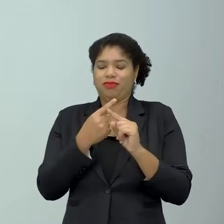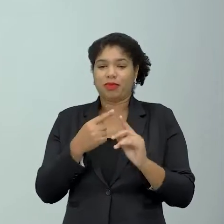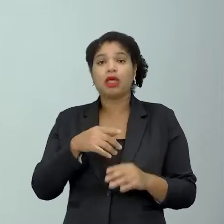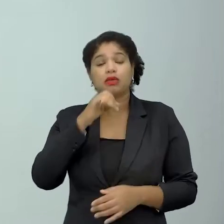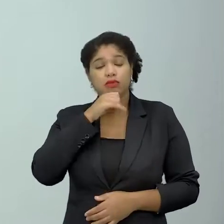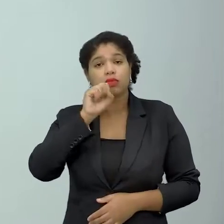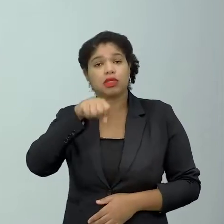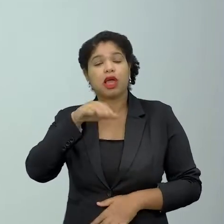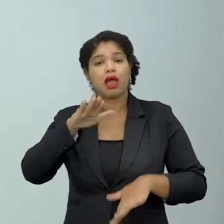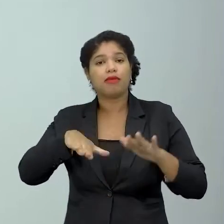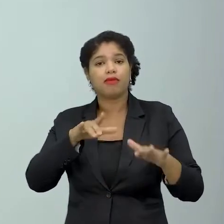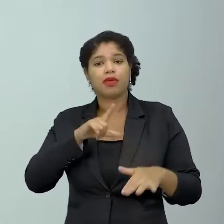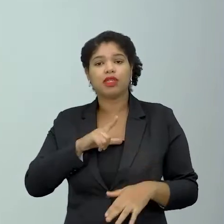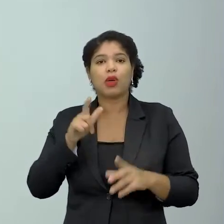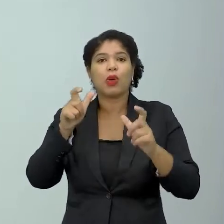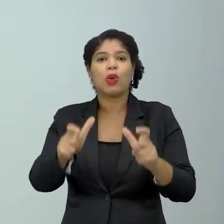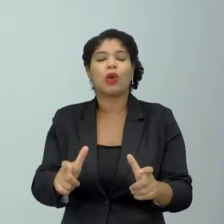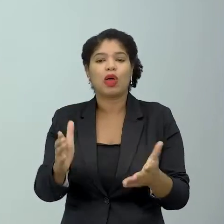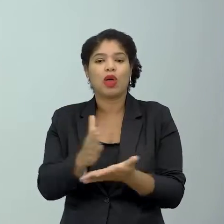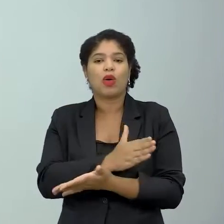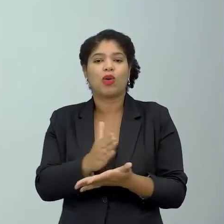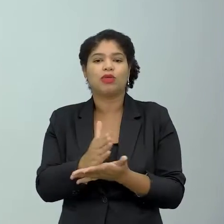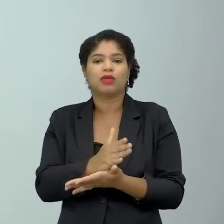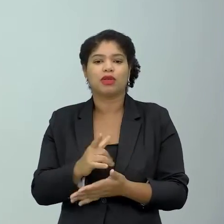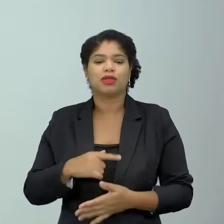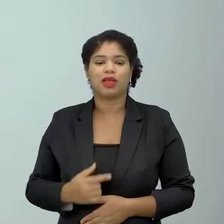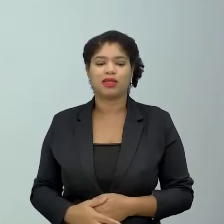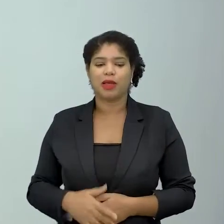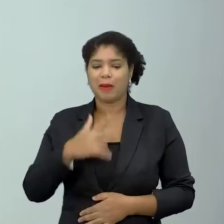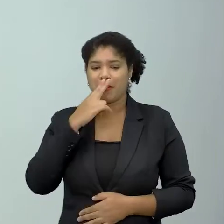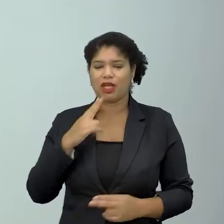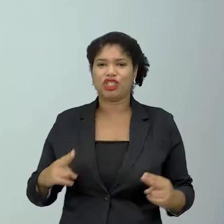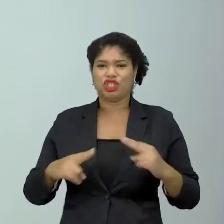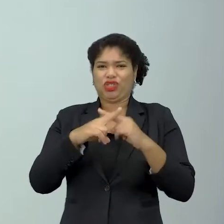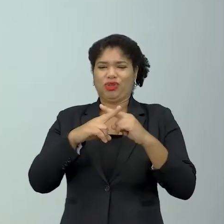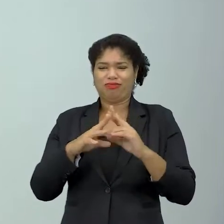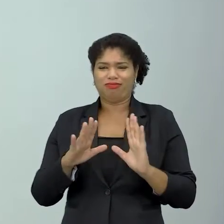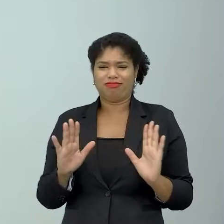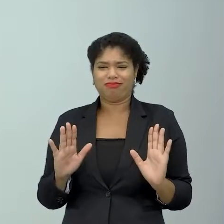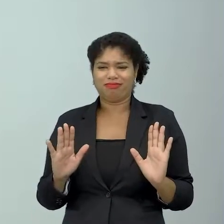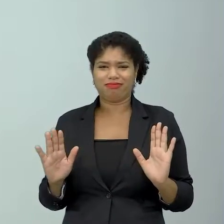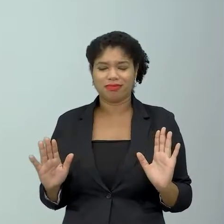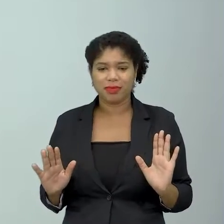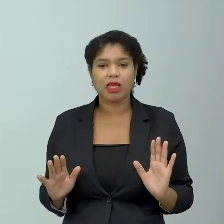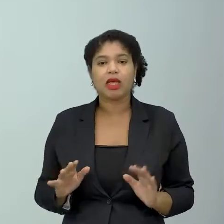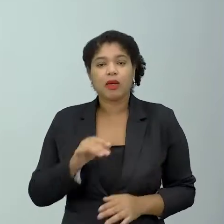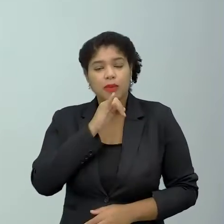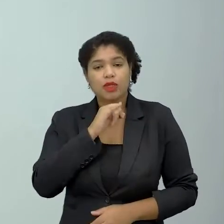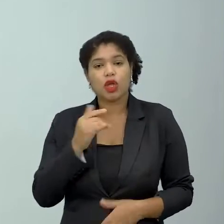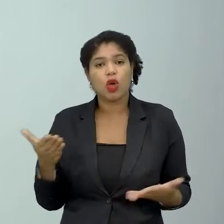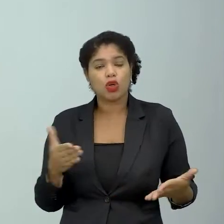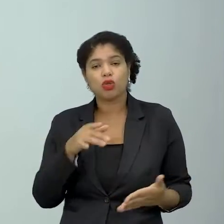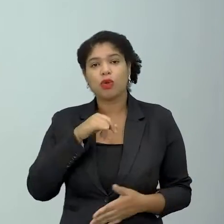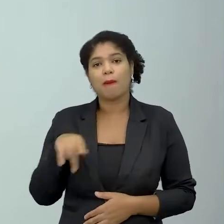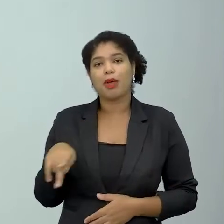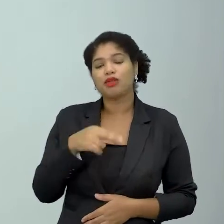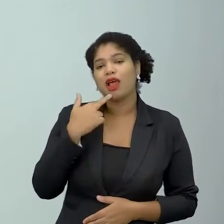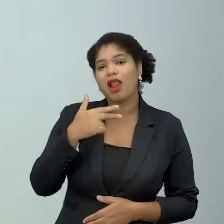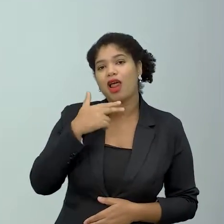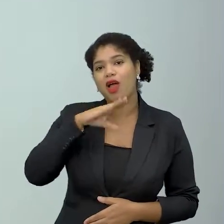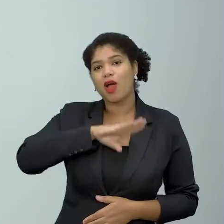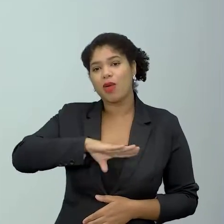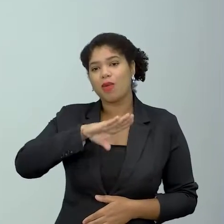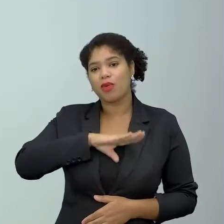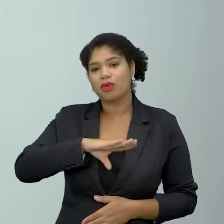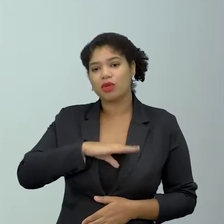alguns lugares e falar nós haverá o choque, né? Assim como hoje em dia um professor de língua portuguesa,